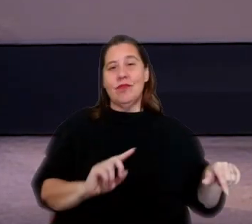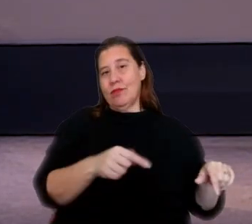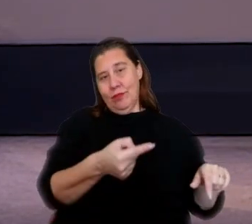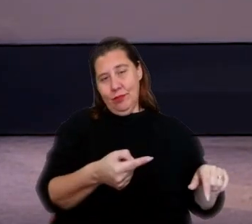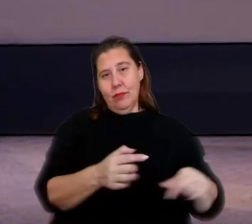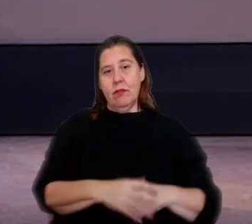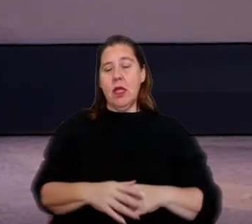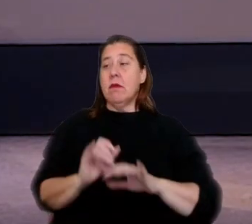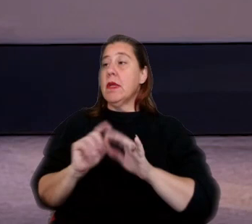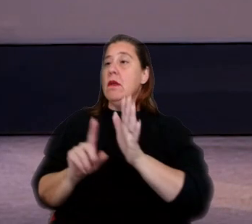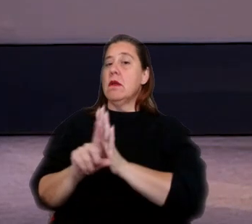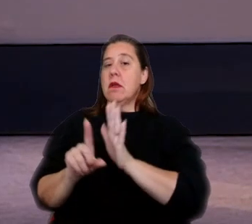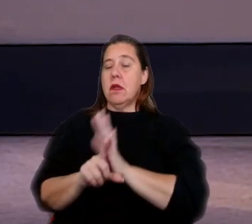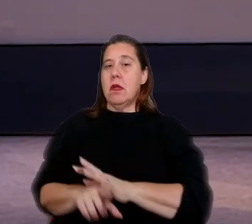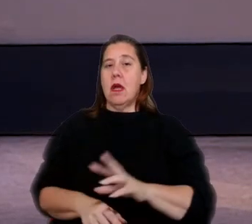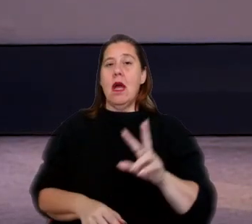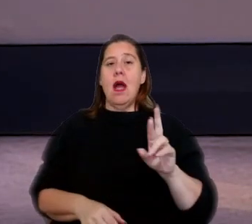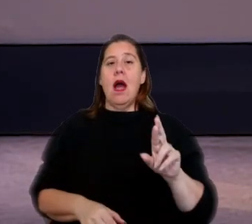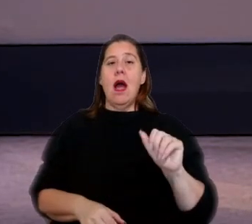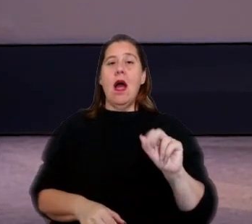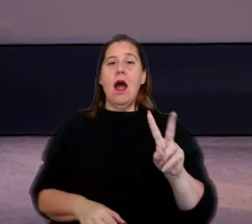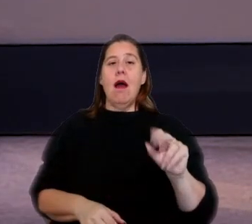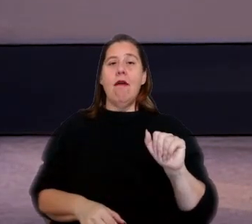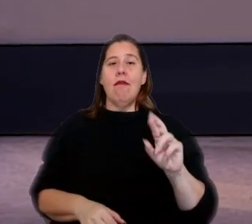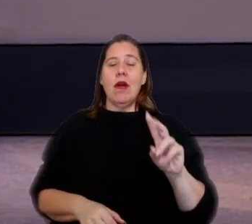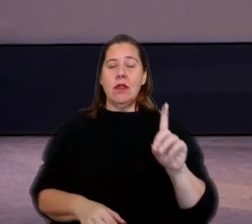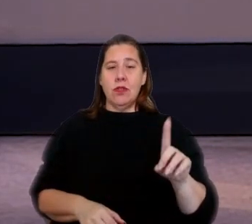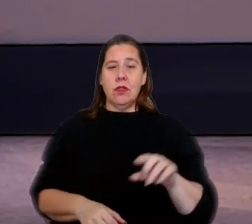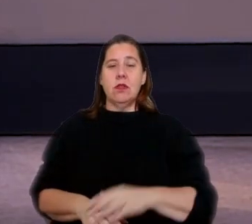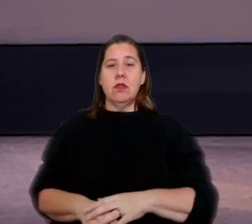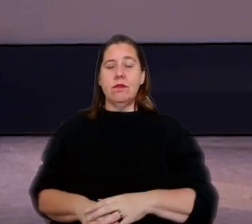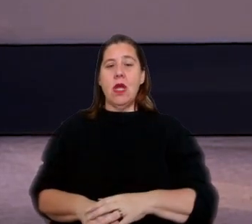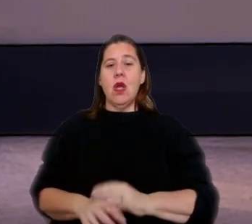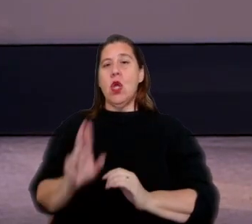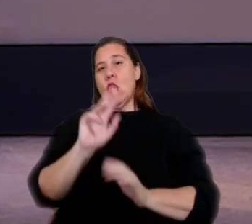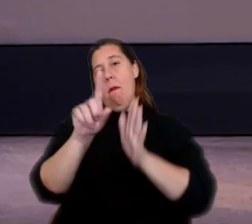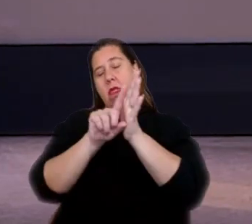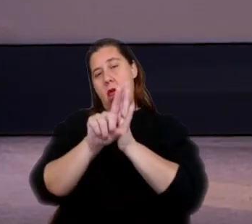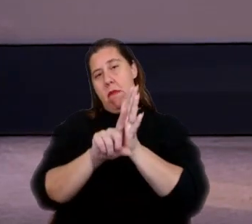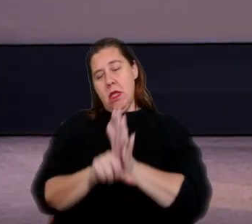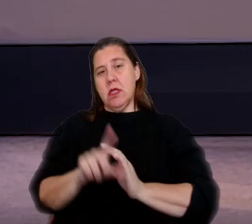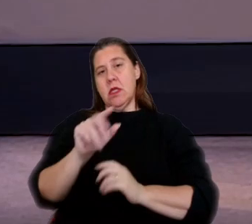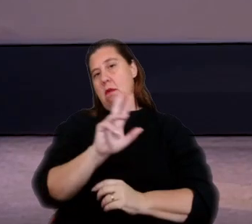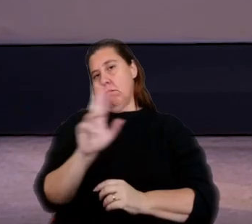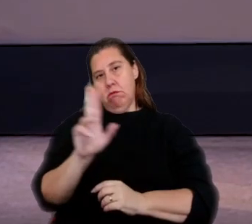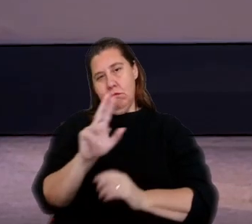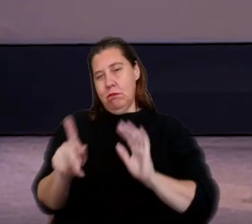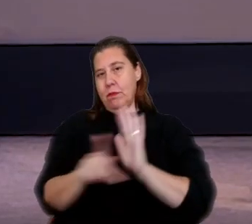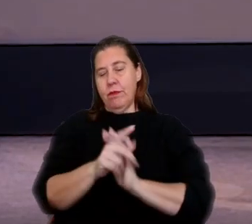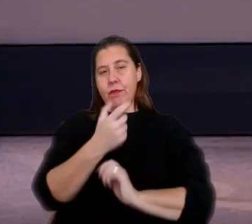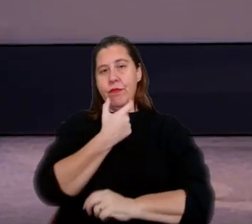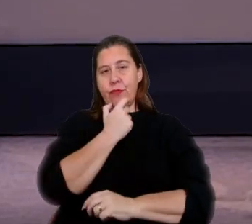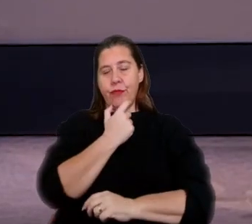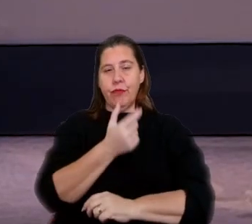a pesquisa mesmo publicada pela editora de Harvard, e o nome da pesquisadora é Niobe Way. O nome da pesquisa é Deep Secrets, Boys, Friendships and the Crisis